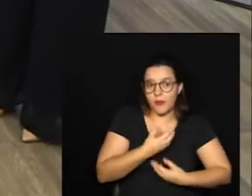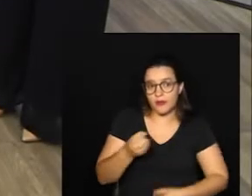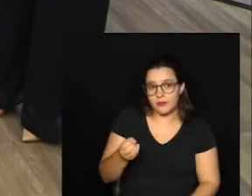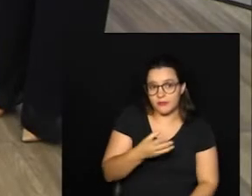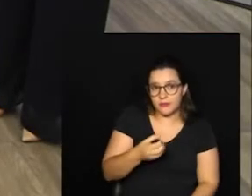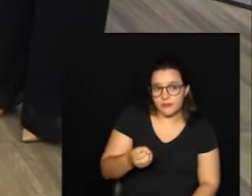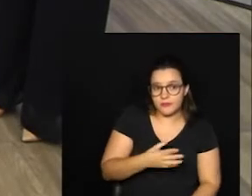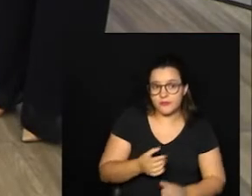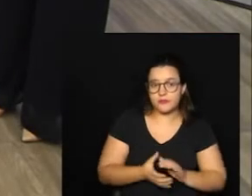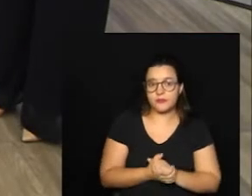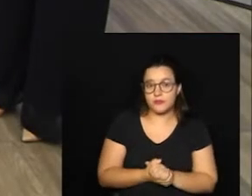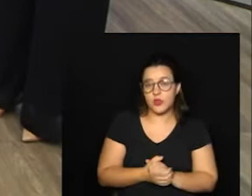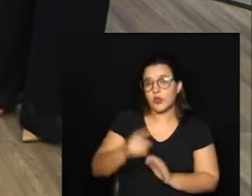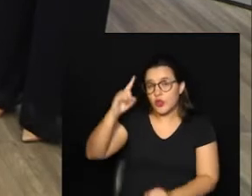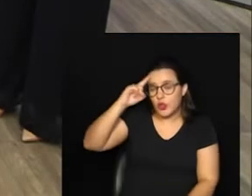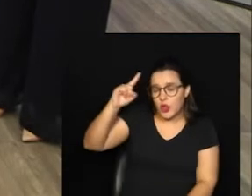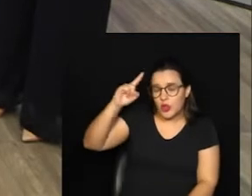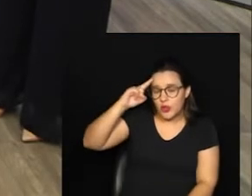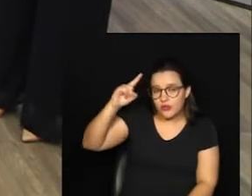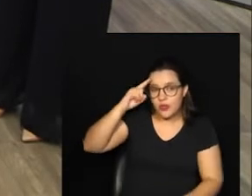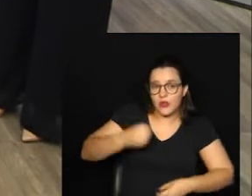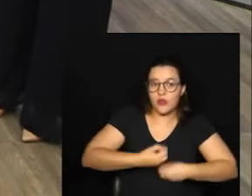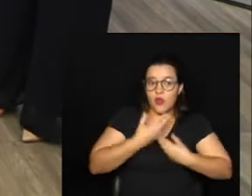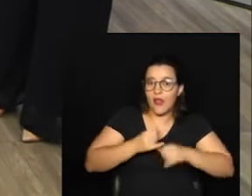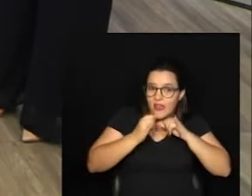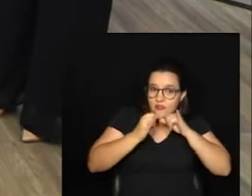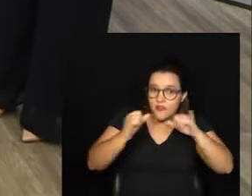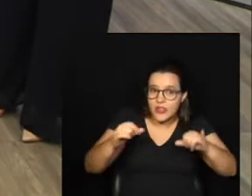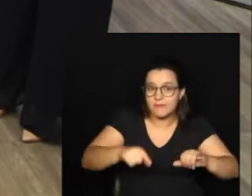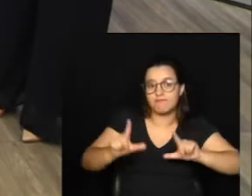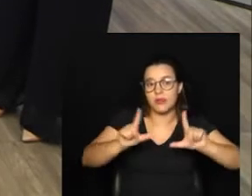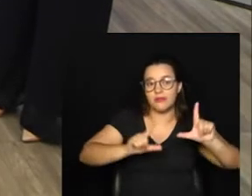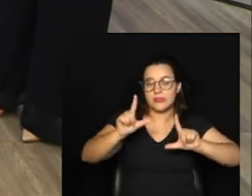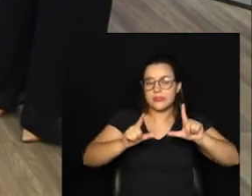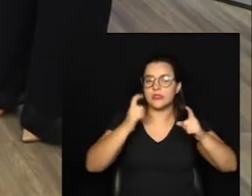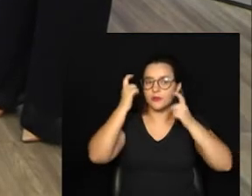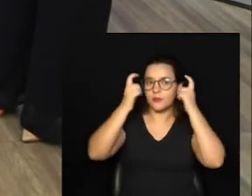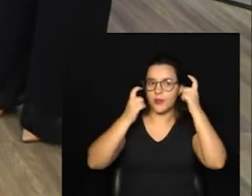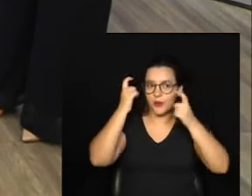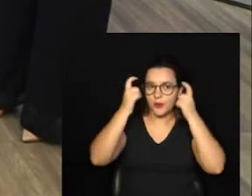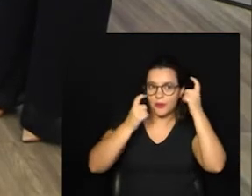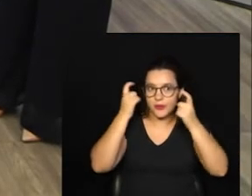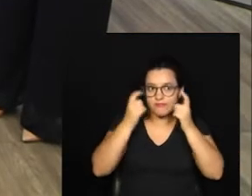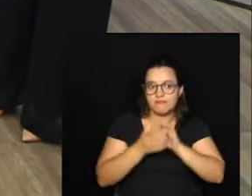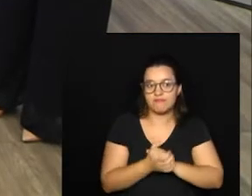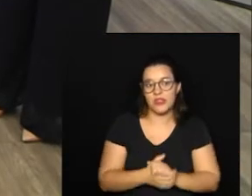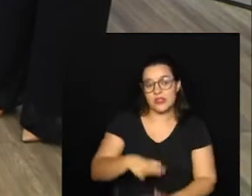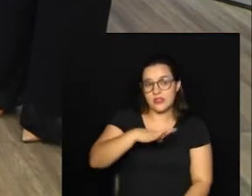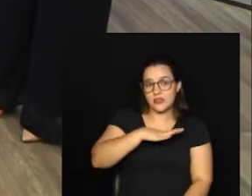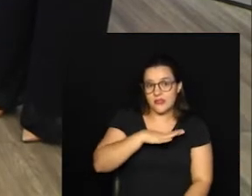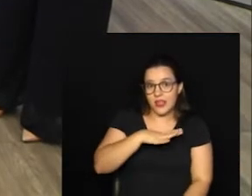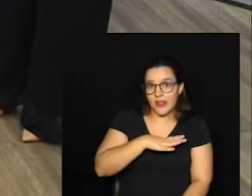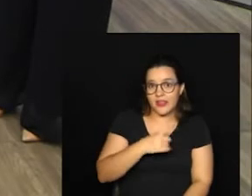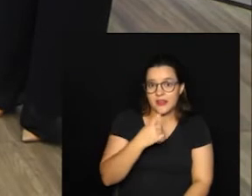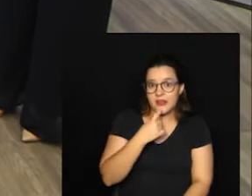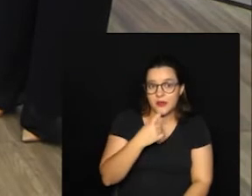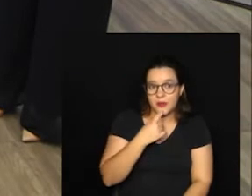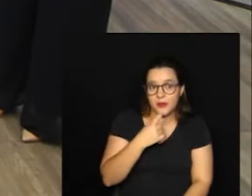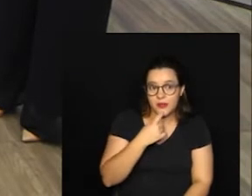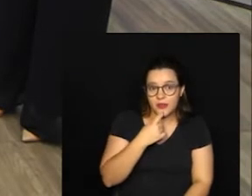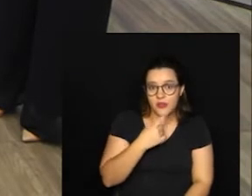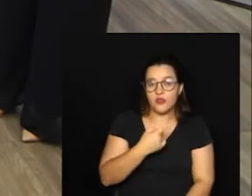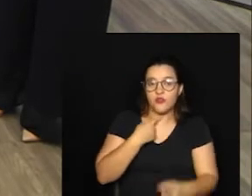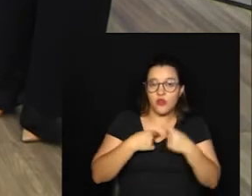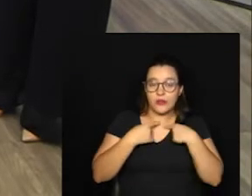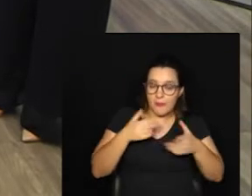importante diária que a gente sempre fala aqui no nosso programa, que é uma preocupação, até porque a cidade de Campinas a gente espera que vá o quanto antes para a